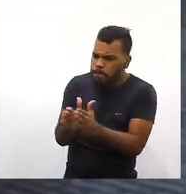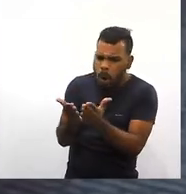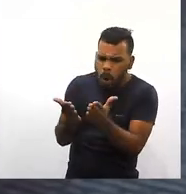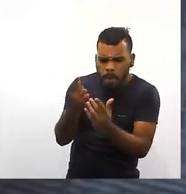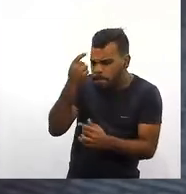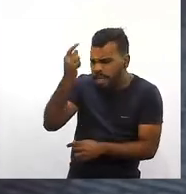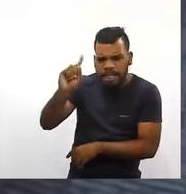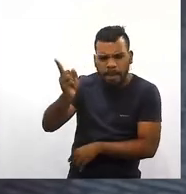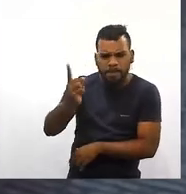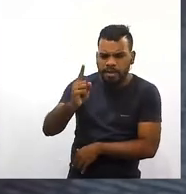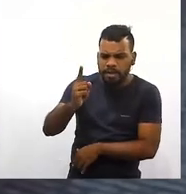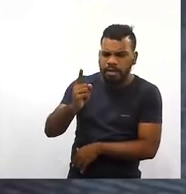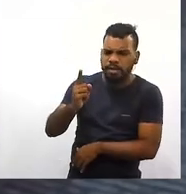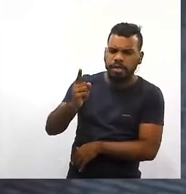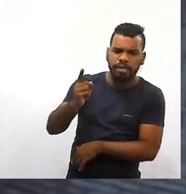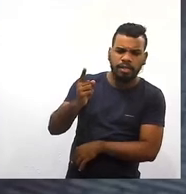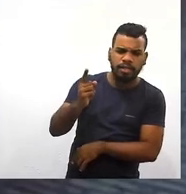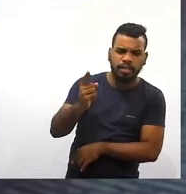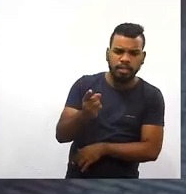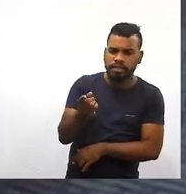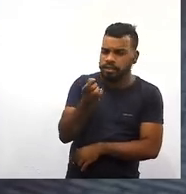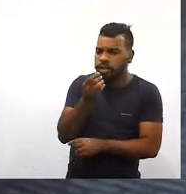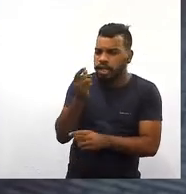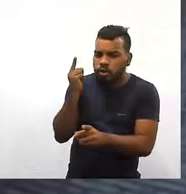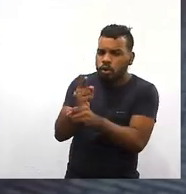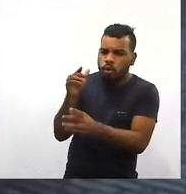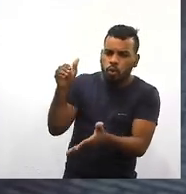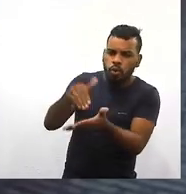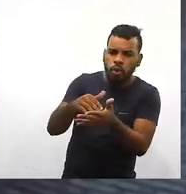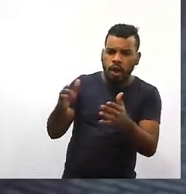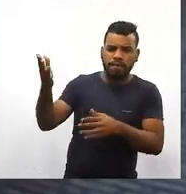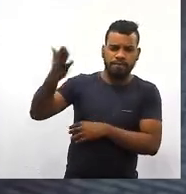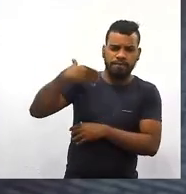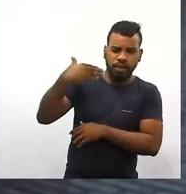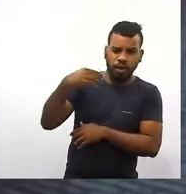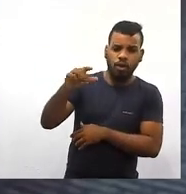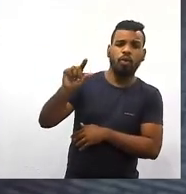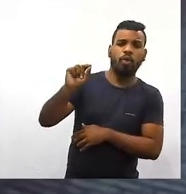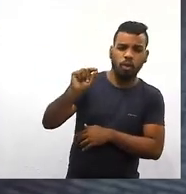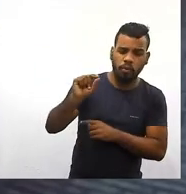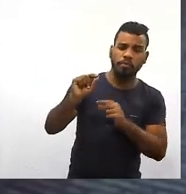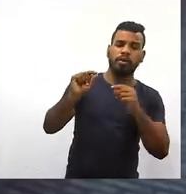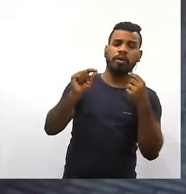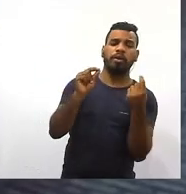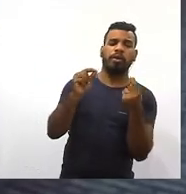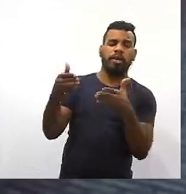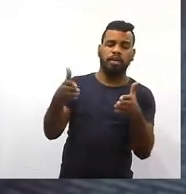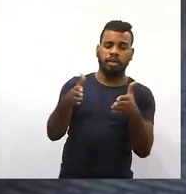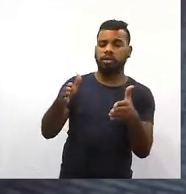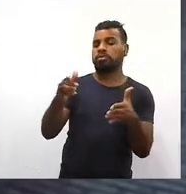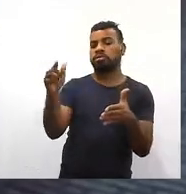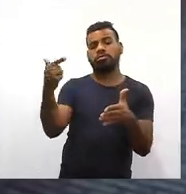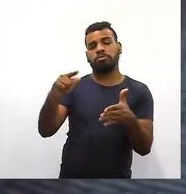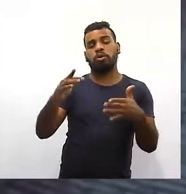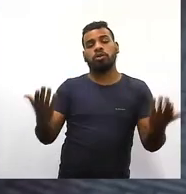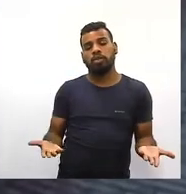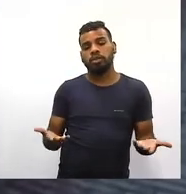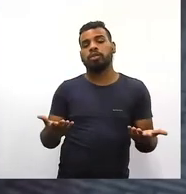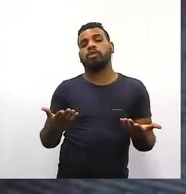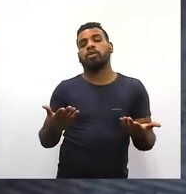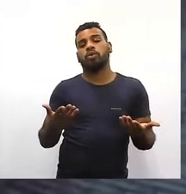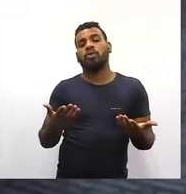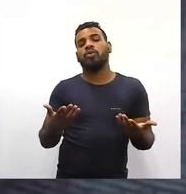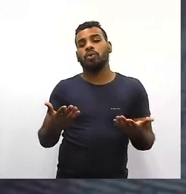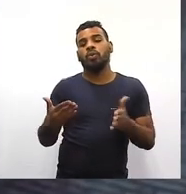que nem sempre pode cumprir sua sina, e no verão também corta, com pernas que não caminham. Ou seja, o rio também